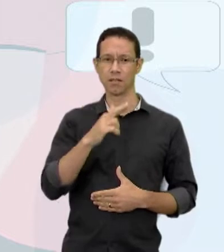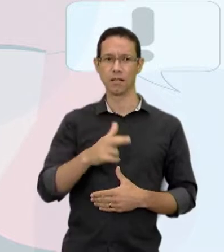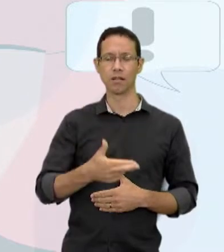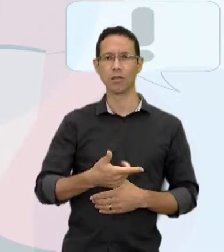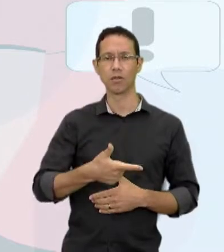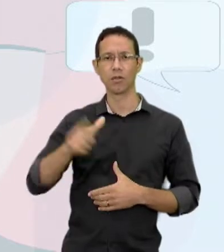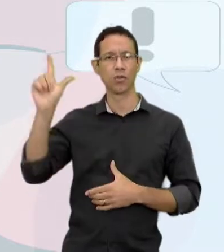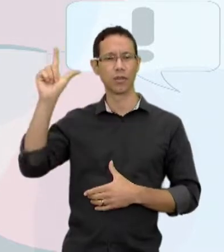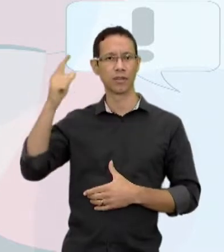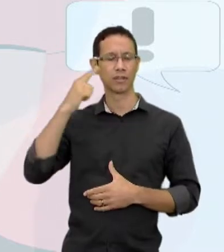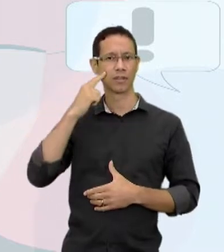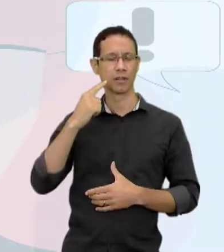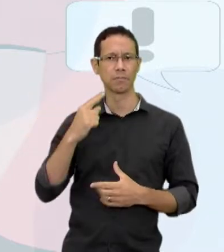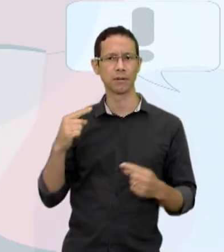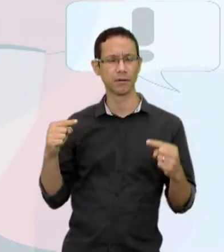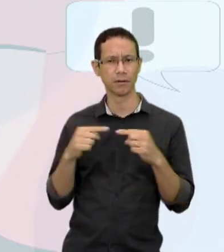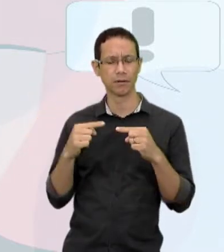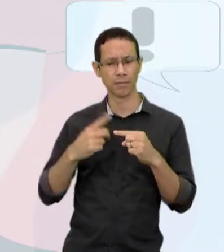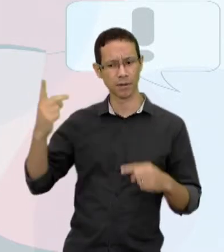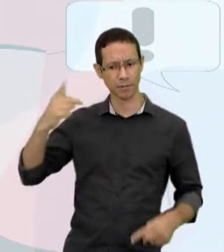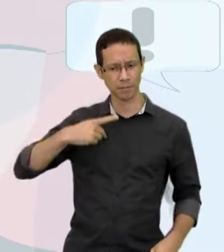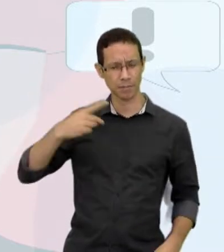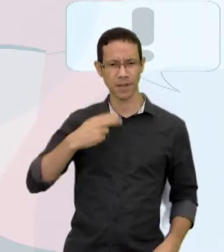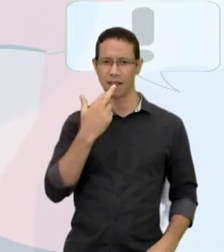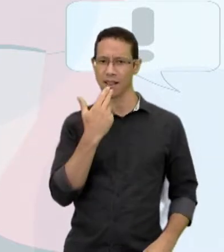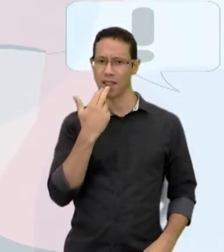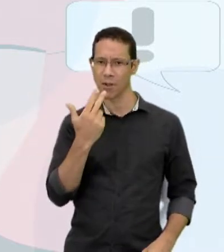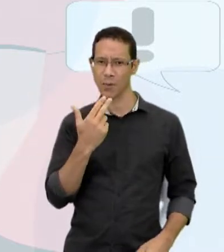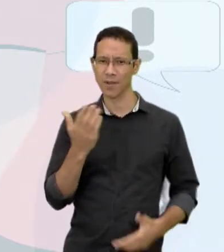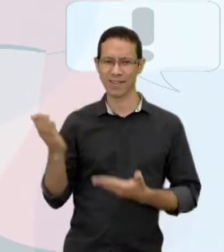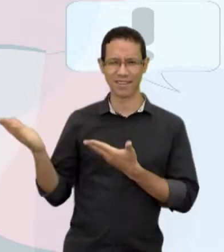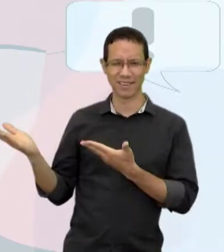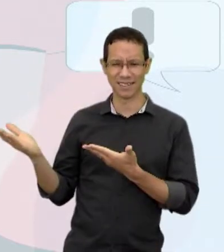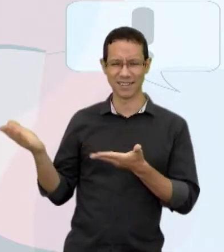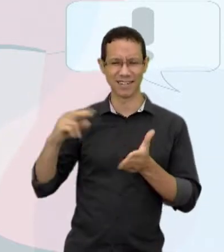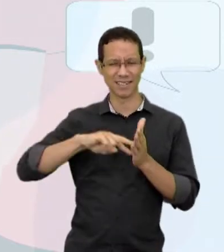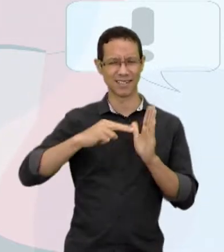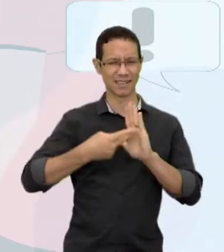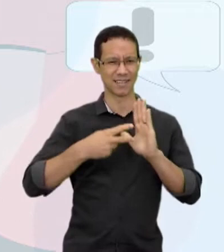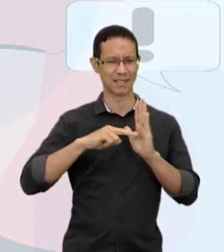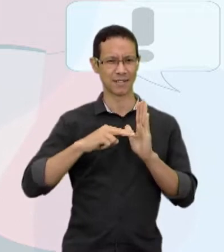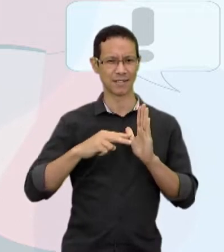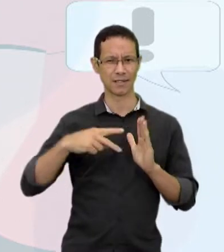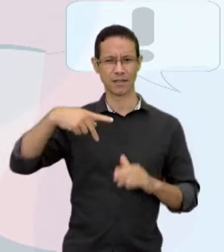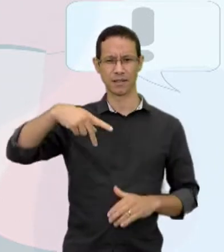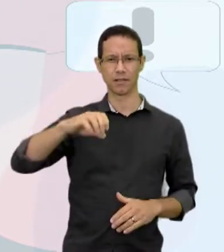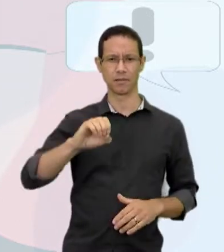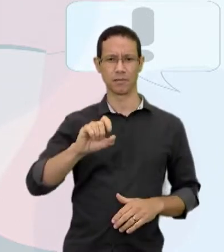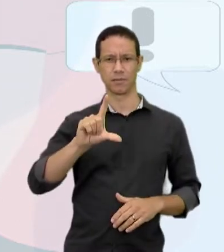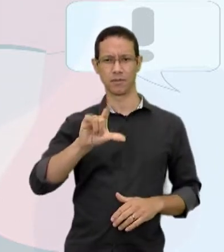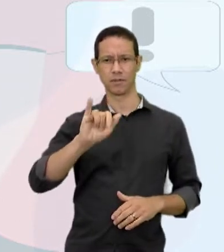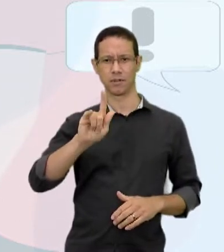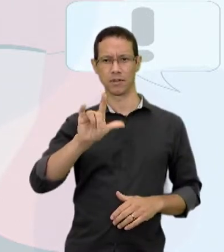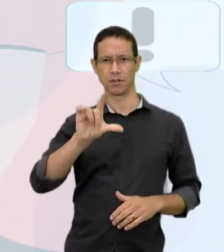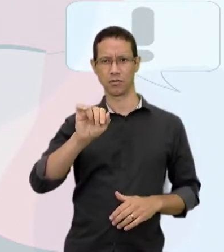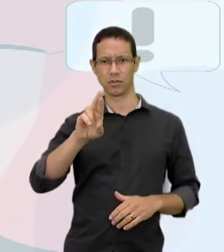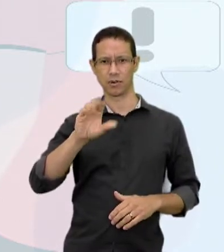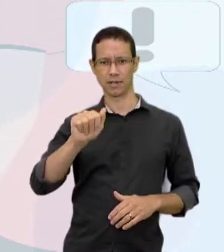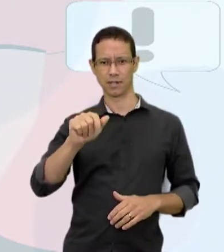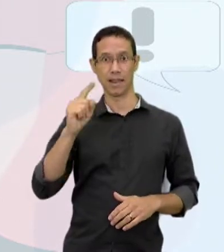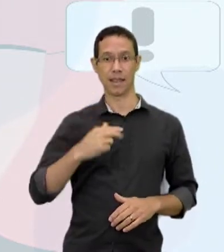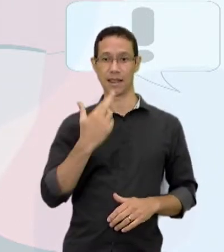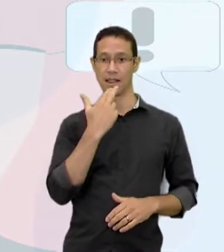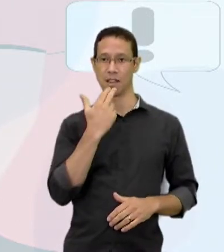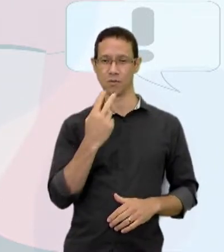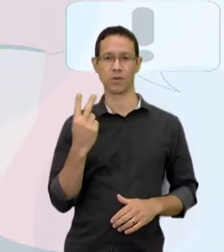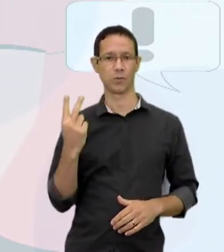própria língua? Aí embaixo nós temos aí uma definição bem simplesinha, né? Então, o que é um poliglota? Pessoa que consegue se comunicar em mais de